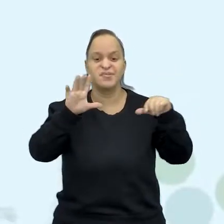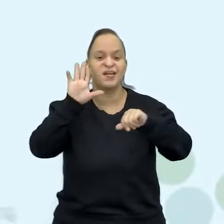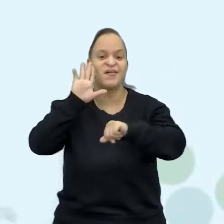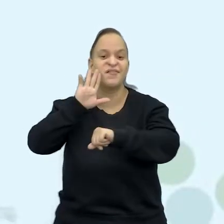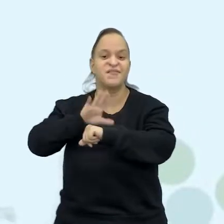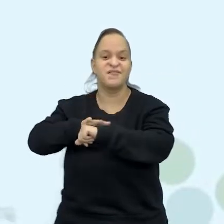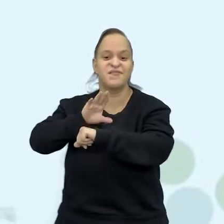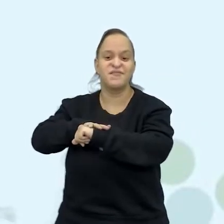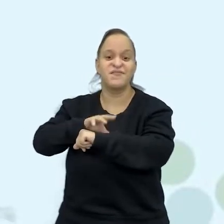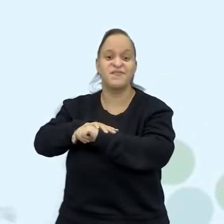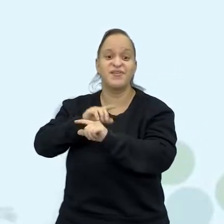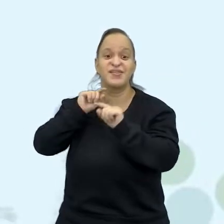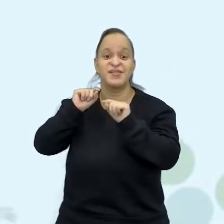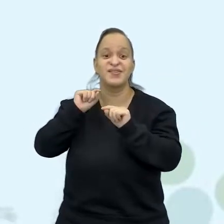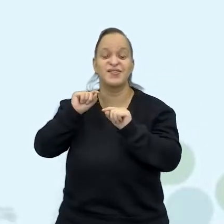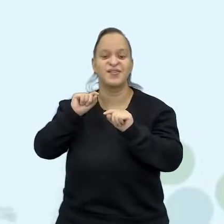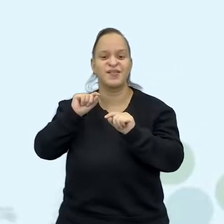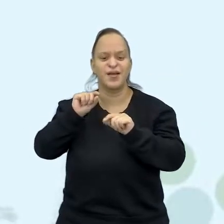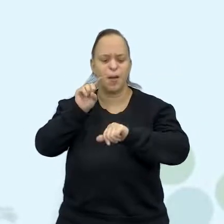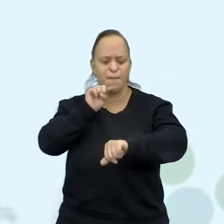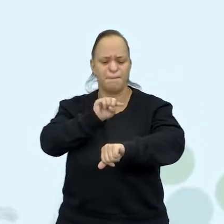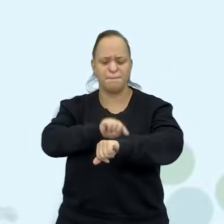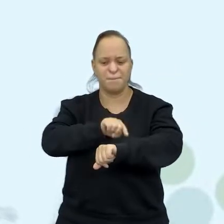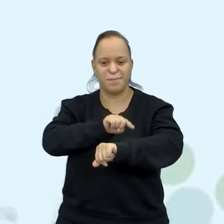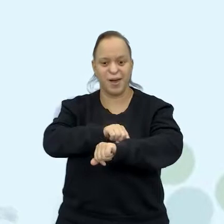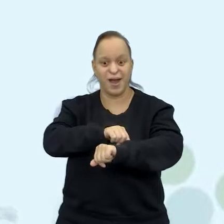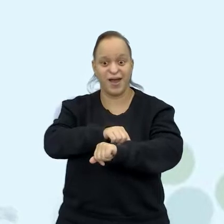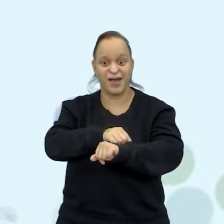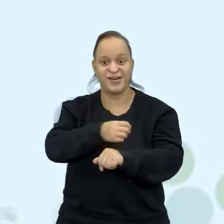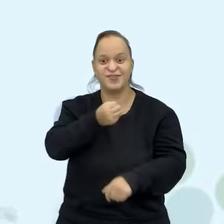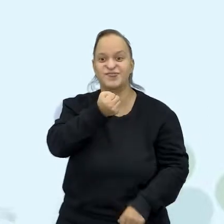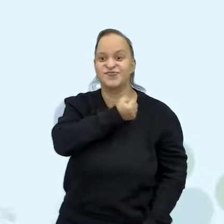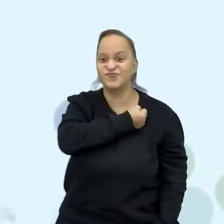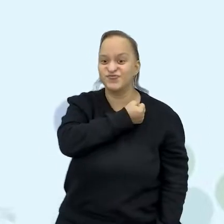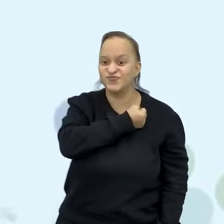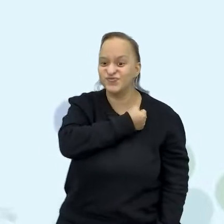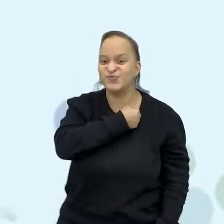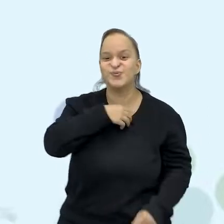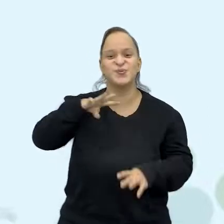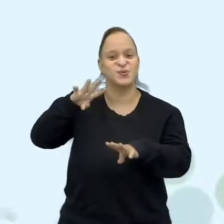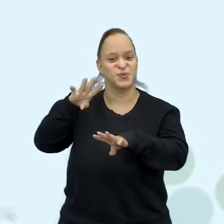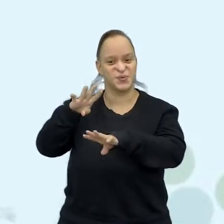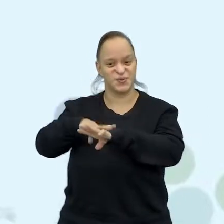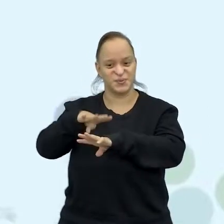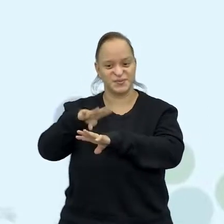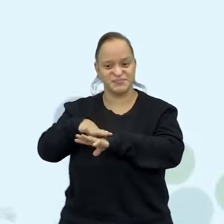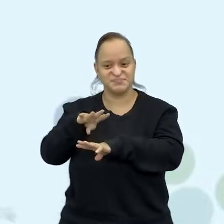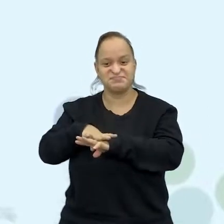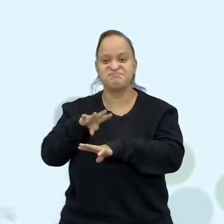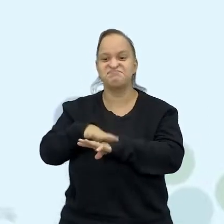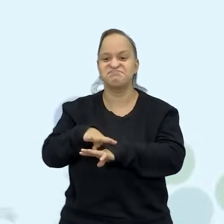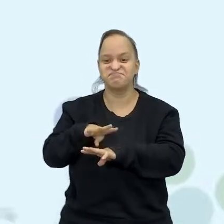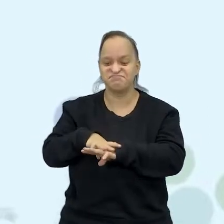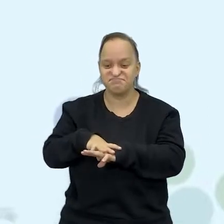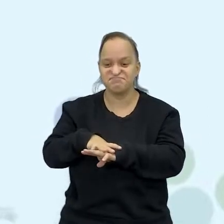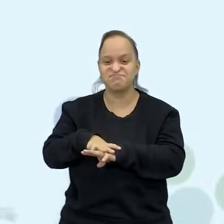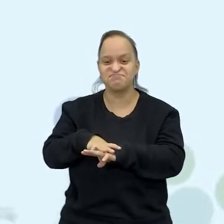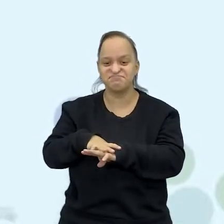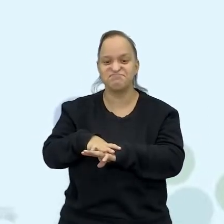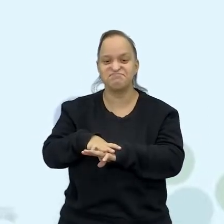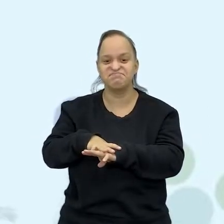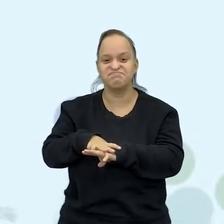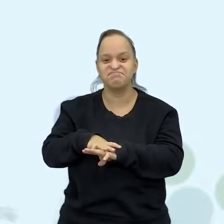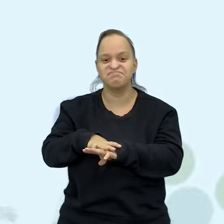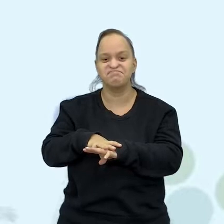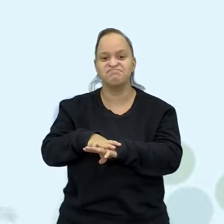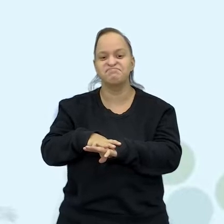a hora dos números, finalmente, então vamos trabalhar um pouquinho aí da matemática, né? E o nosso eixo